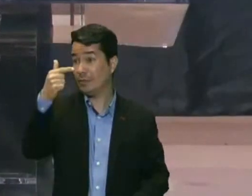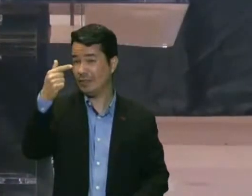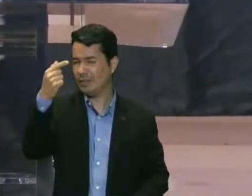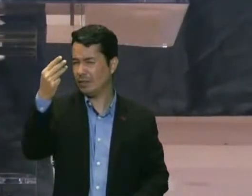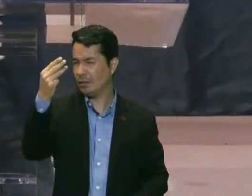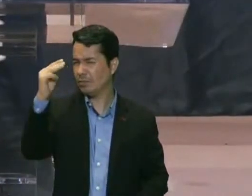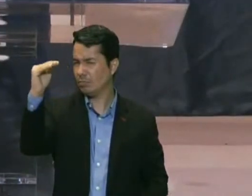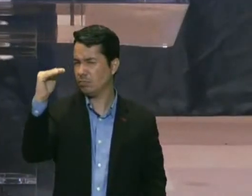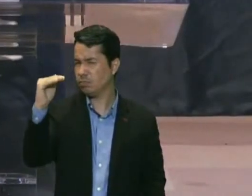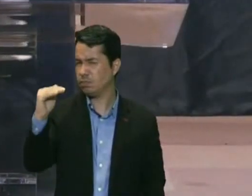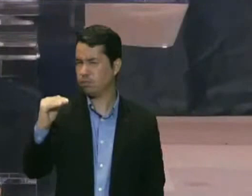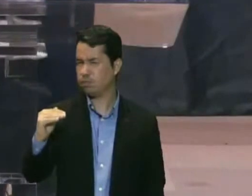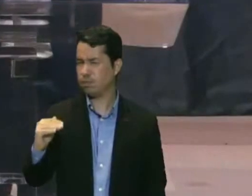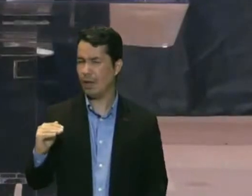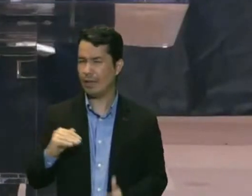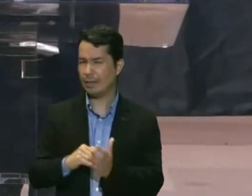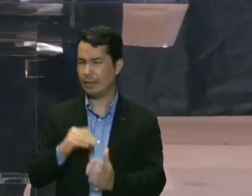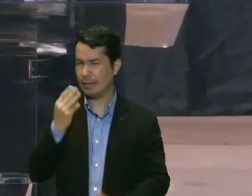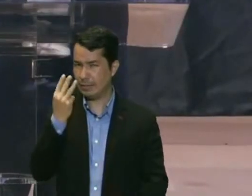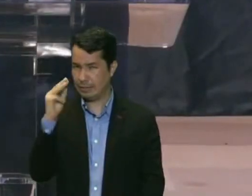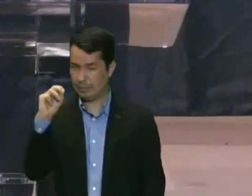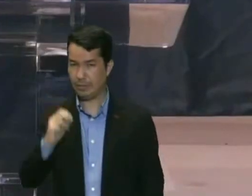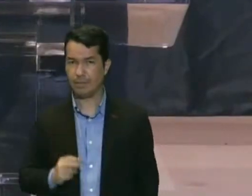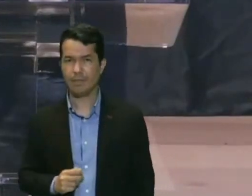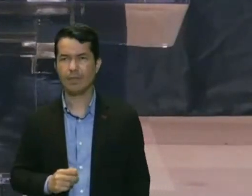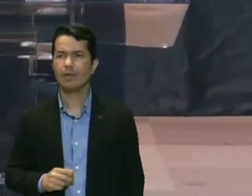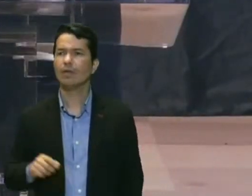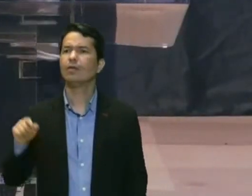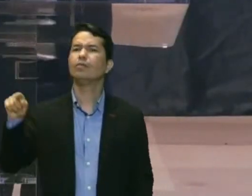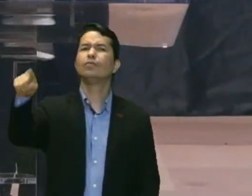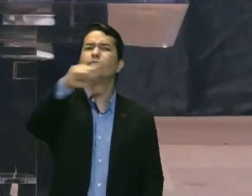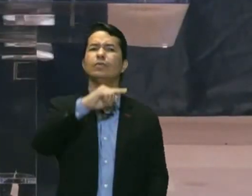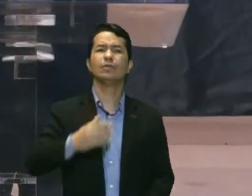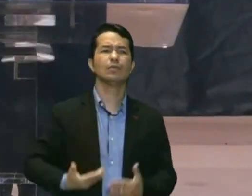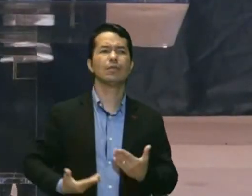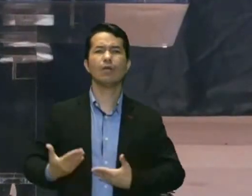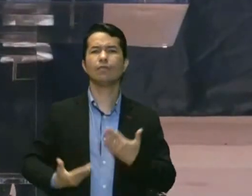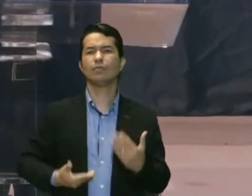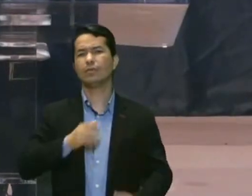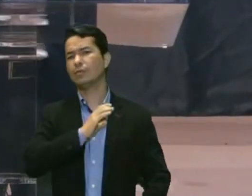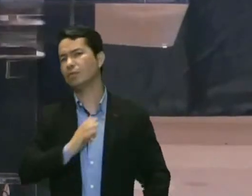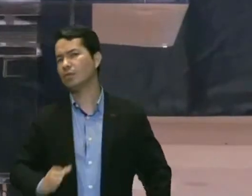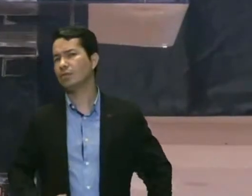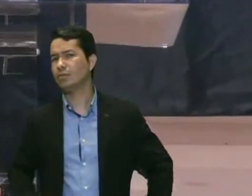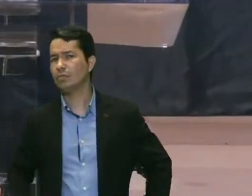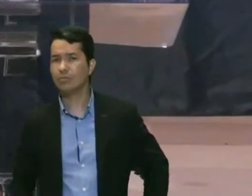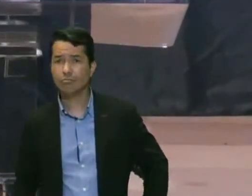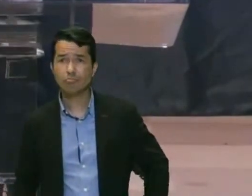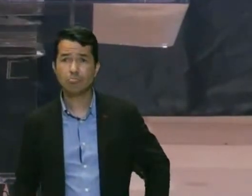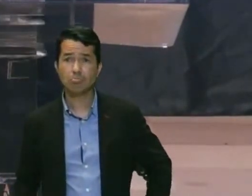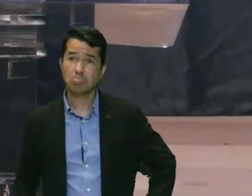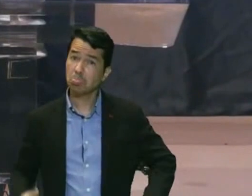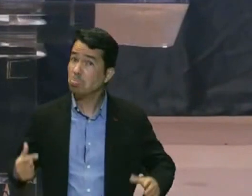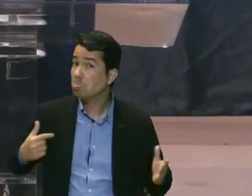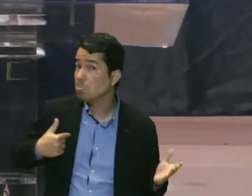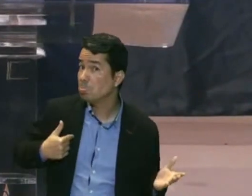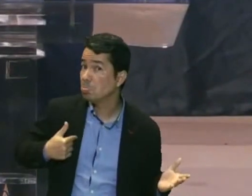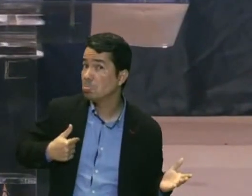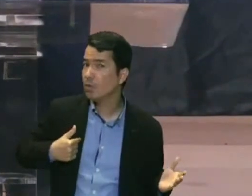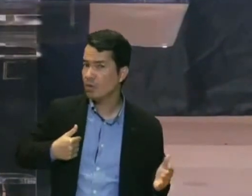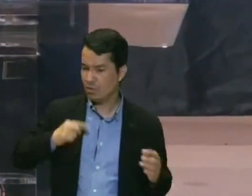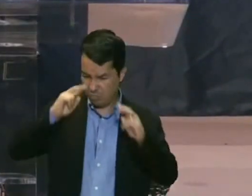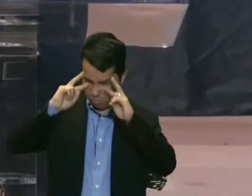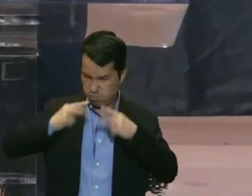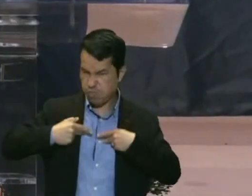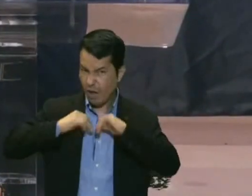está escrevendo, diz assim, são eles servos de Cristo? Estou fora de mim para falar desta forma. Eu ainda